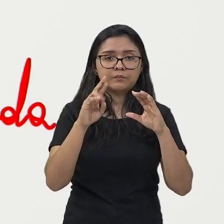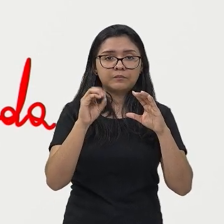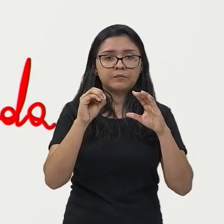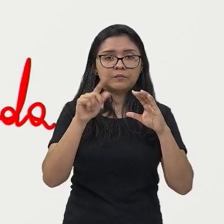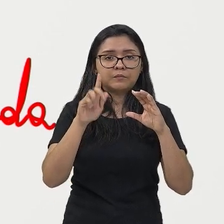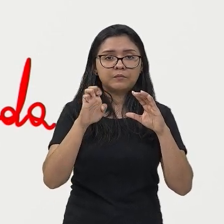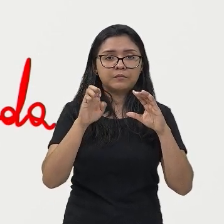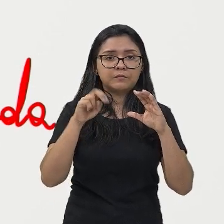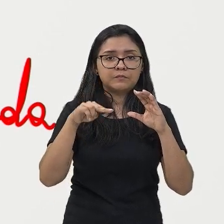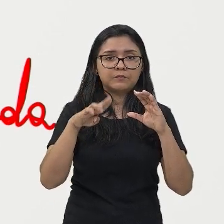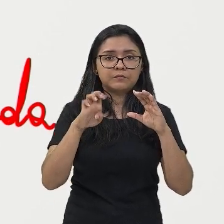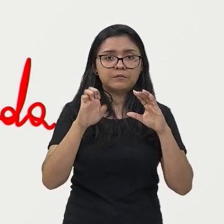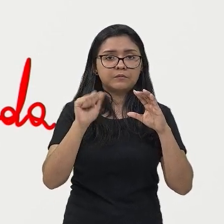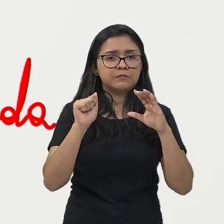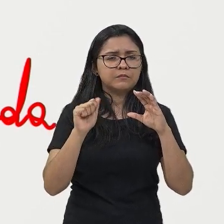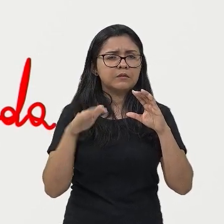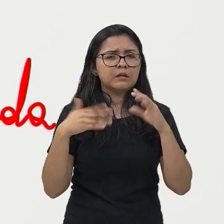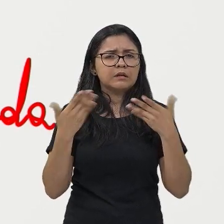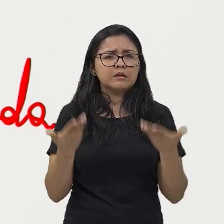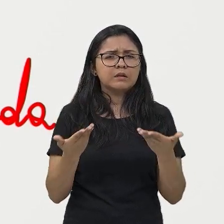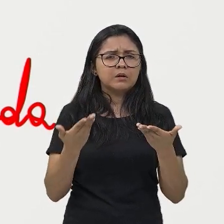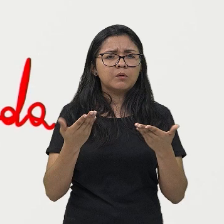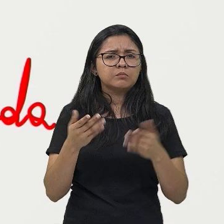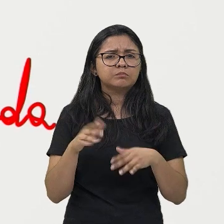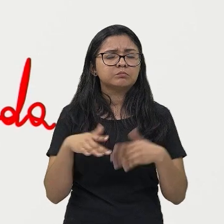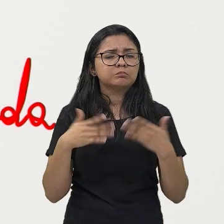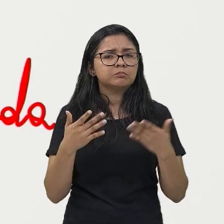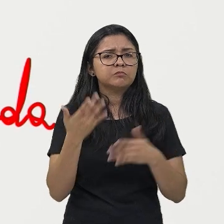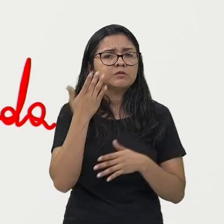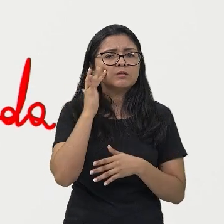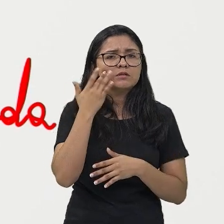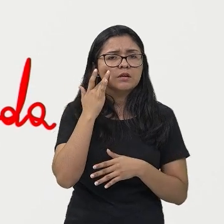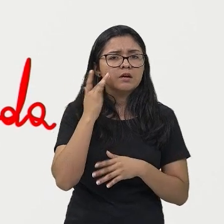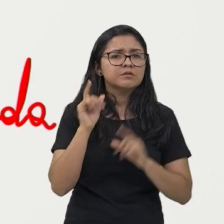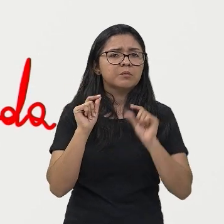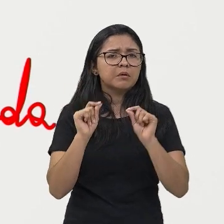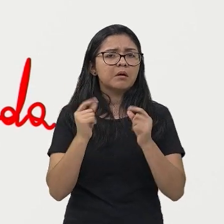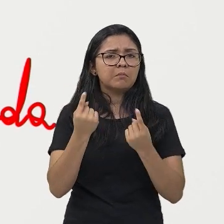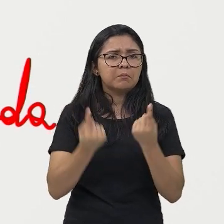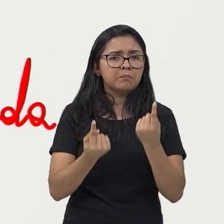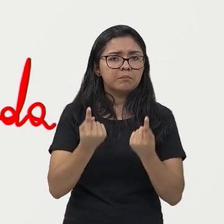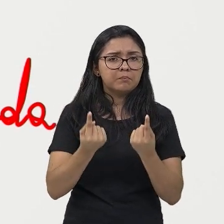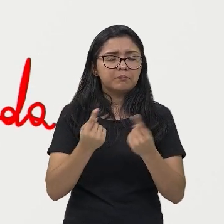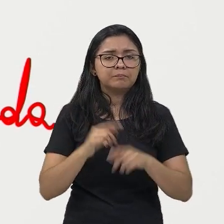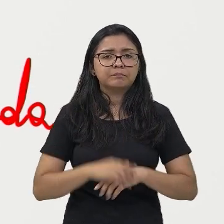você acha? Você acha que é uma cadeia homogênea?